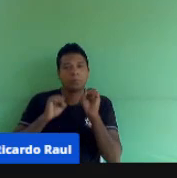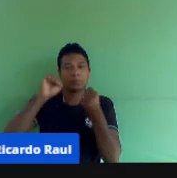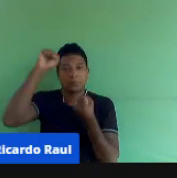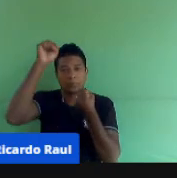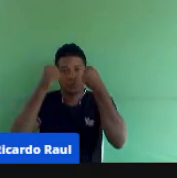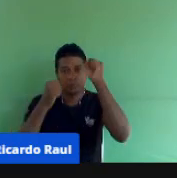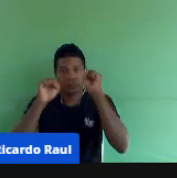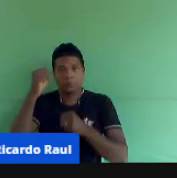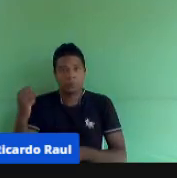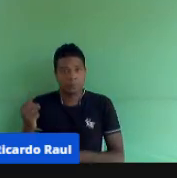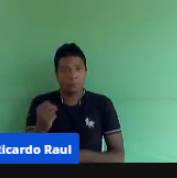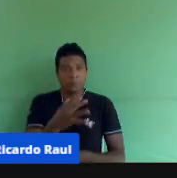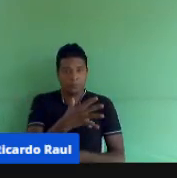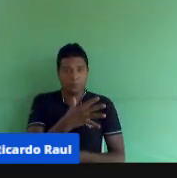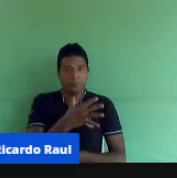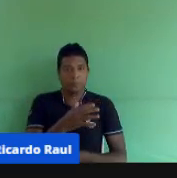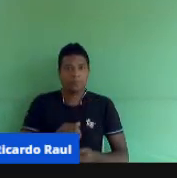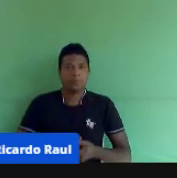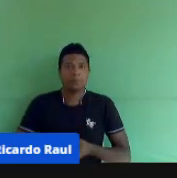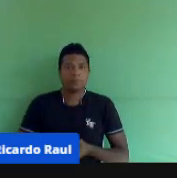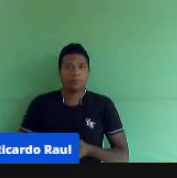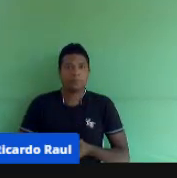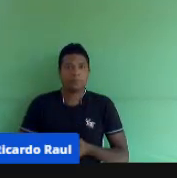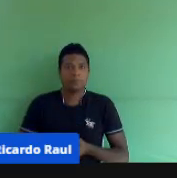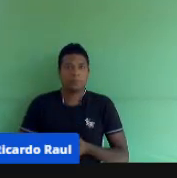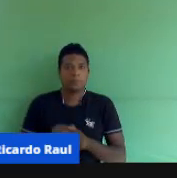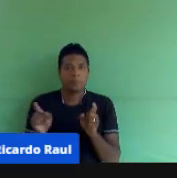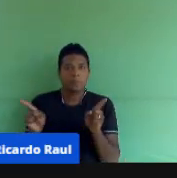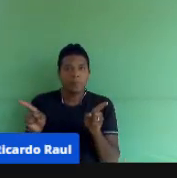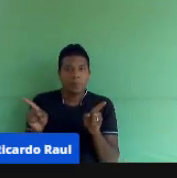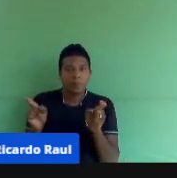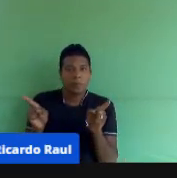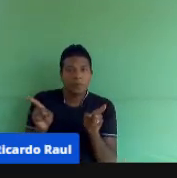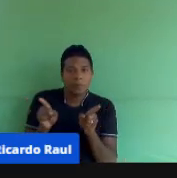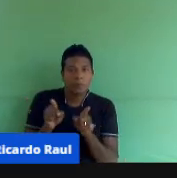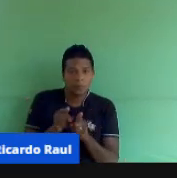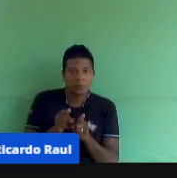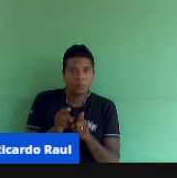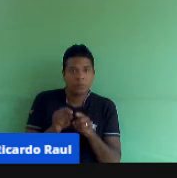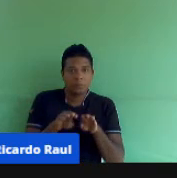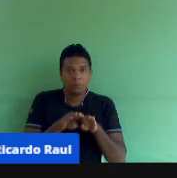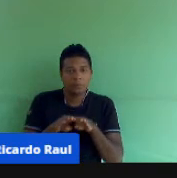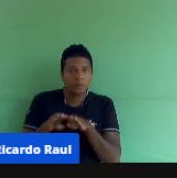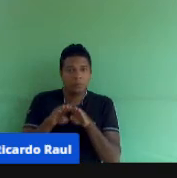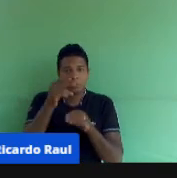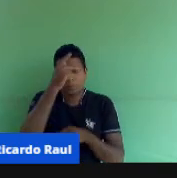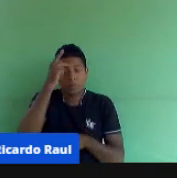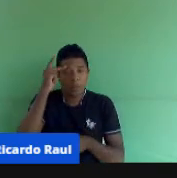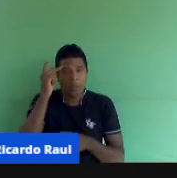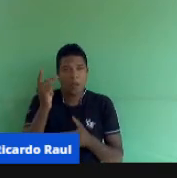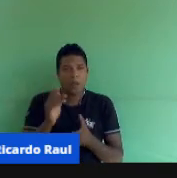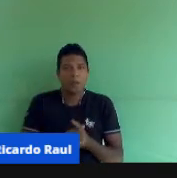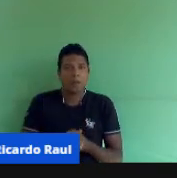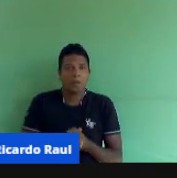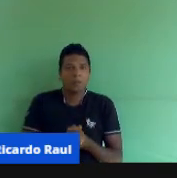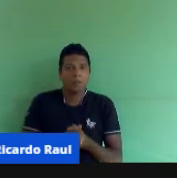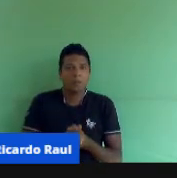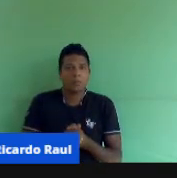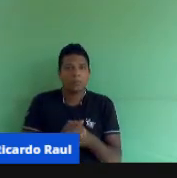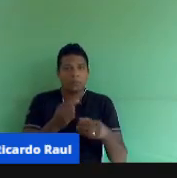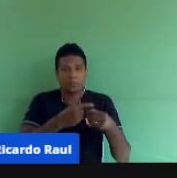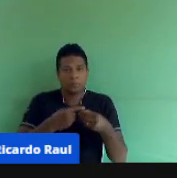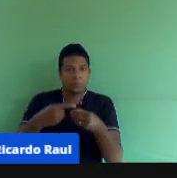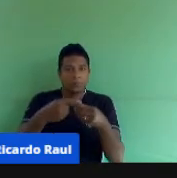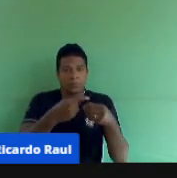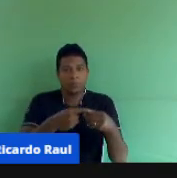inovação, infraestrutura, redução das desigualdades aí no 10. O 11, cidades, né, comunidades sustentáveis. Será